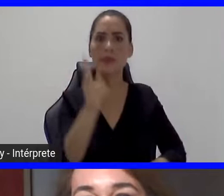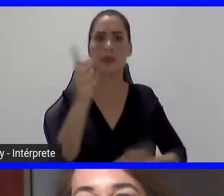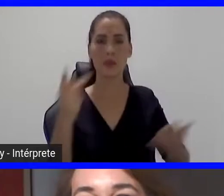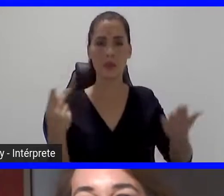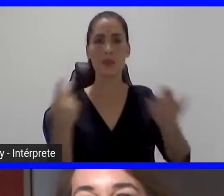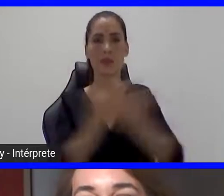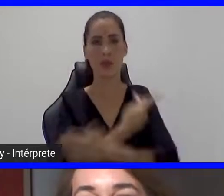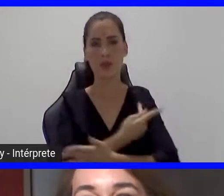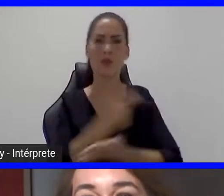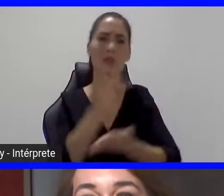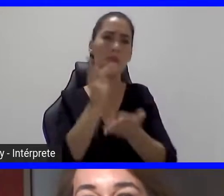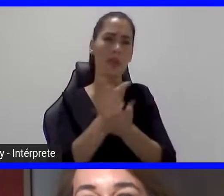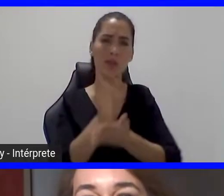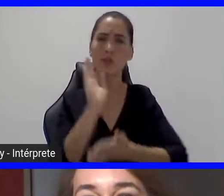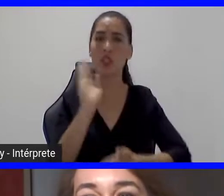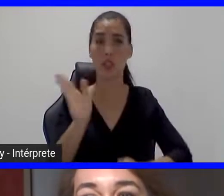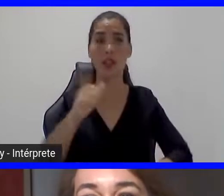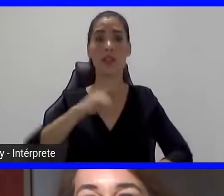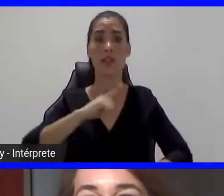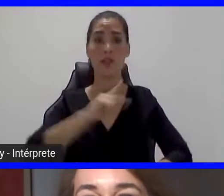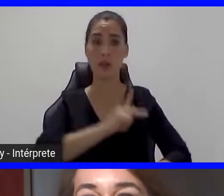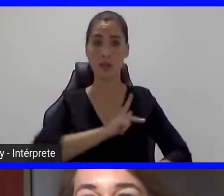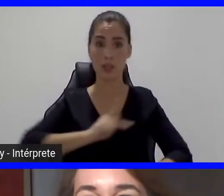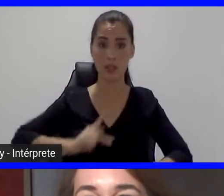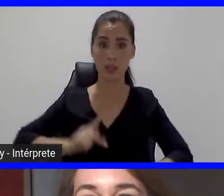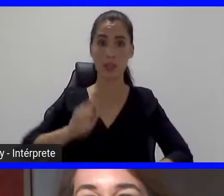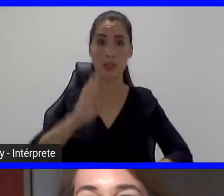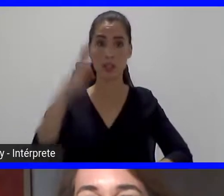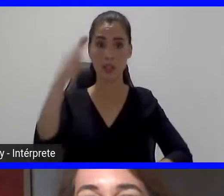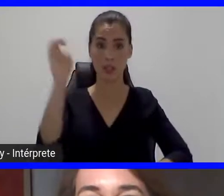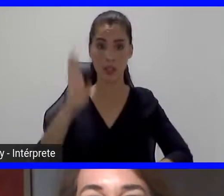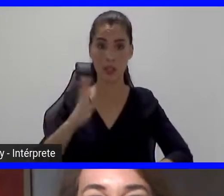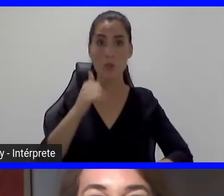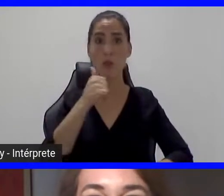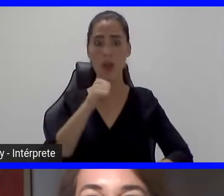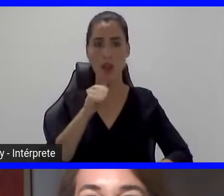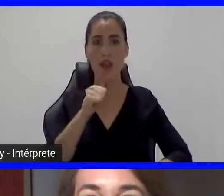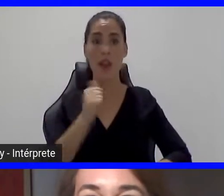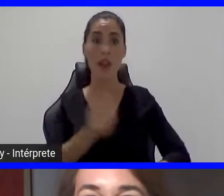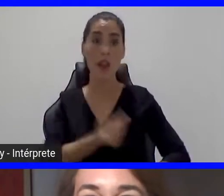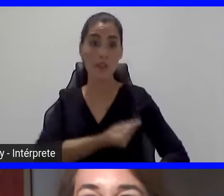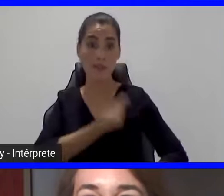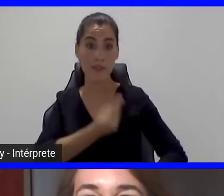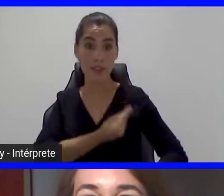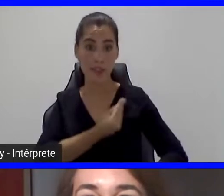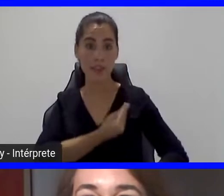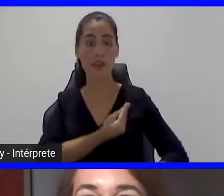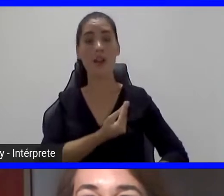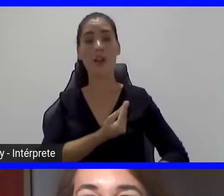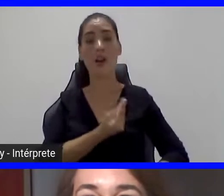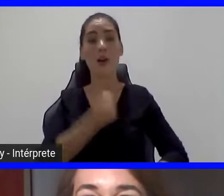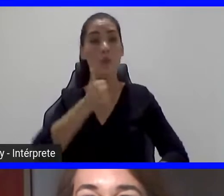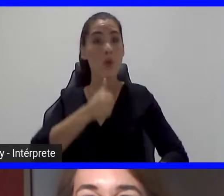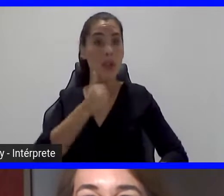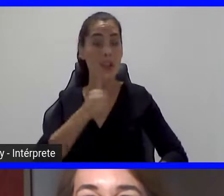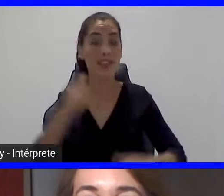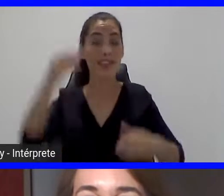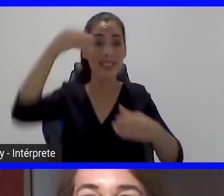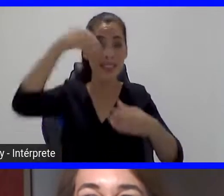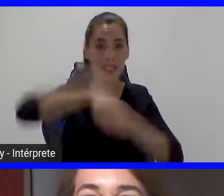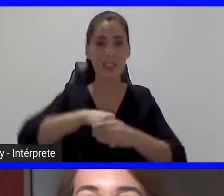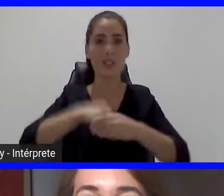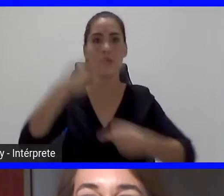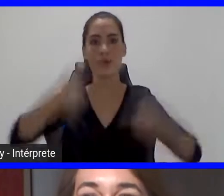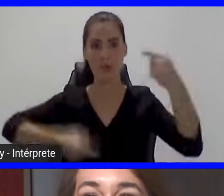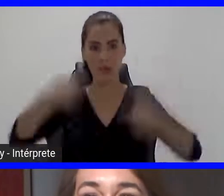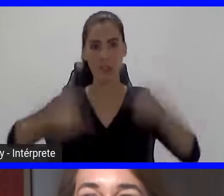uma presidente da República mulher, a presença feminina na política brasileira ainda é